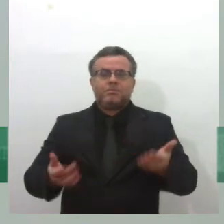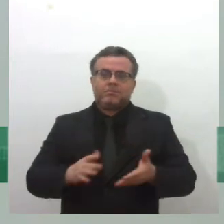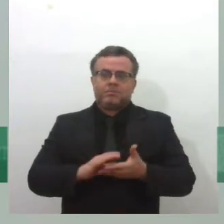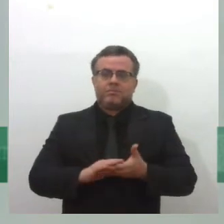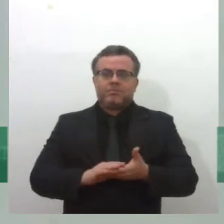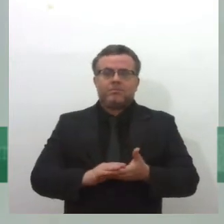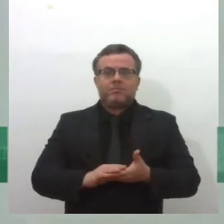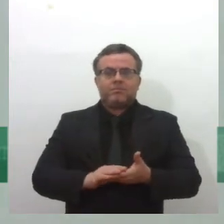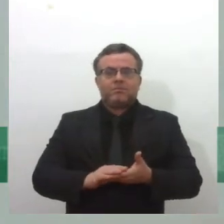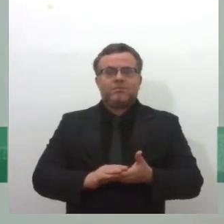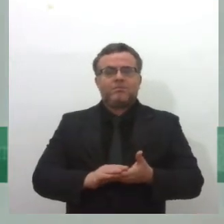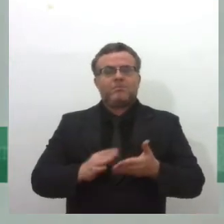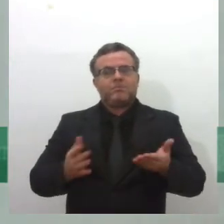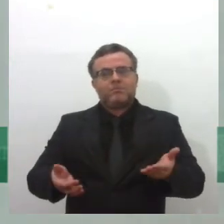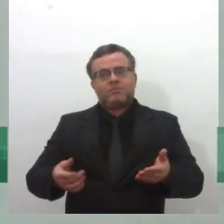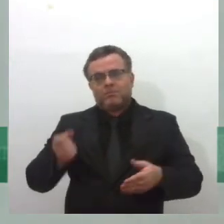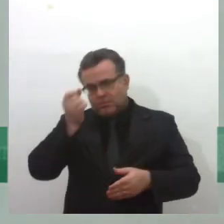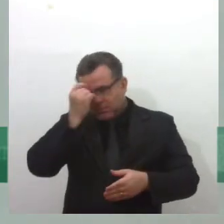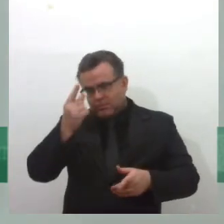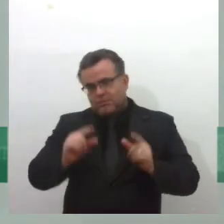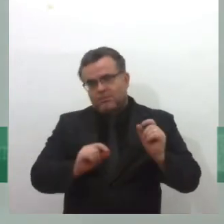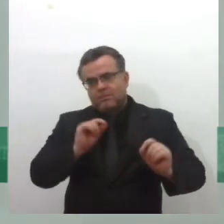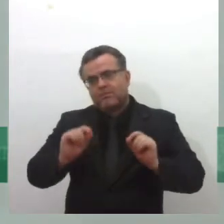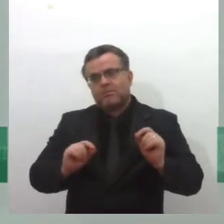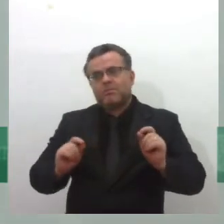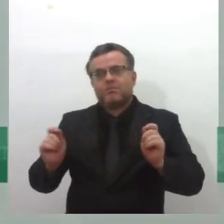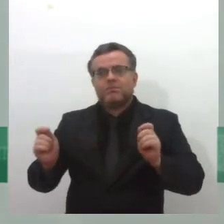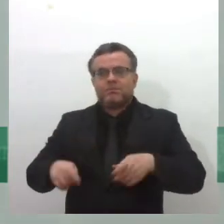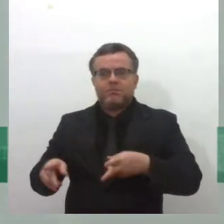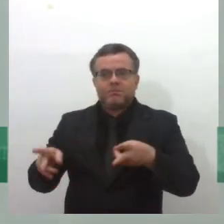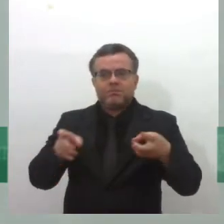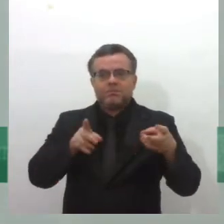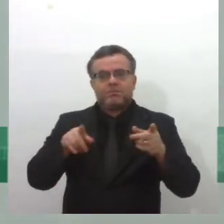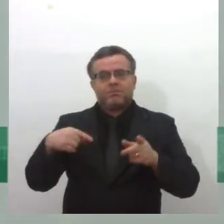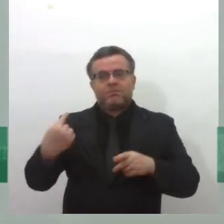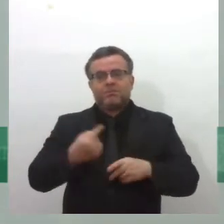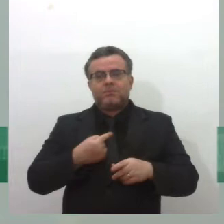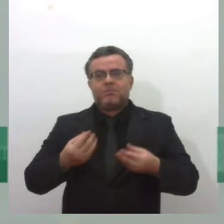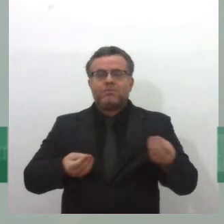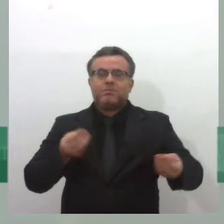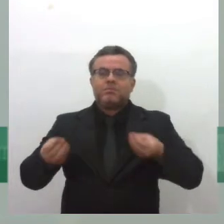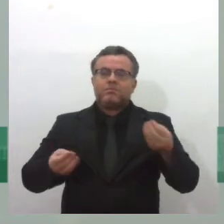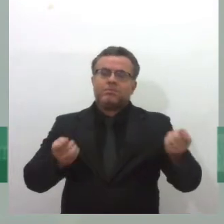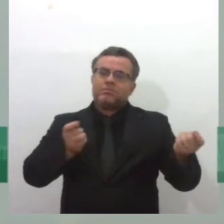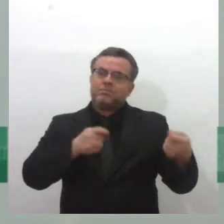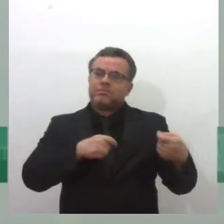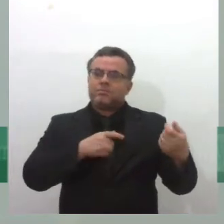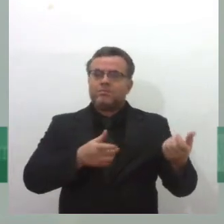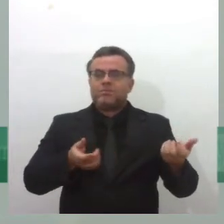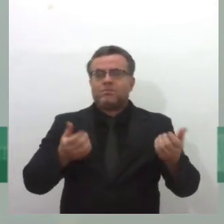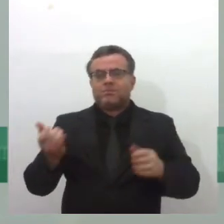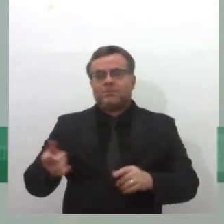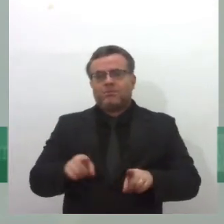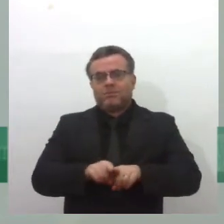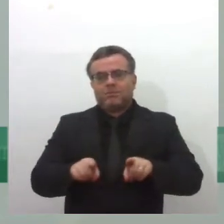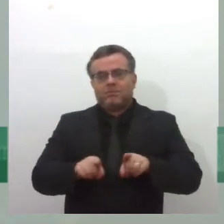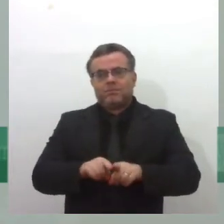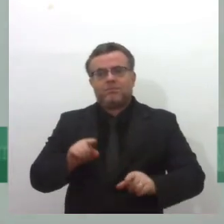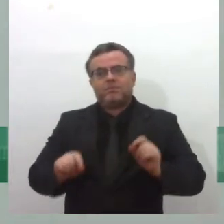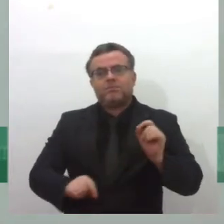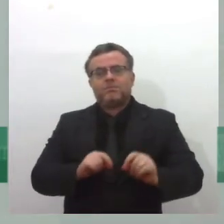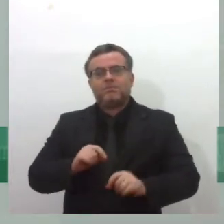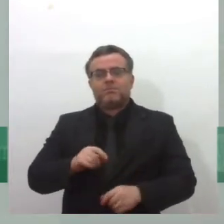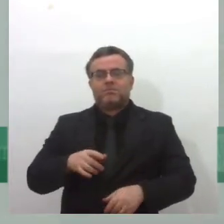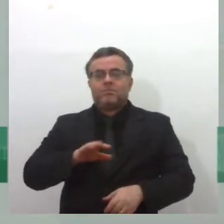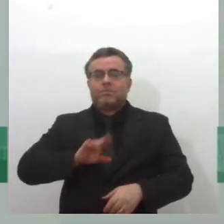ideia. Agora, é polêmico, assim, eu penso assim sempre no polêmico também, mas não é